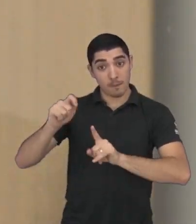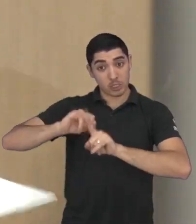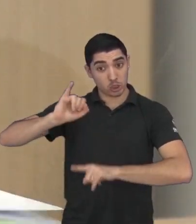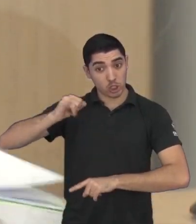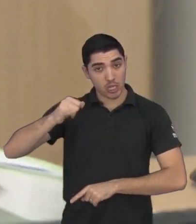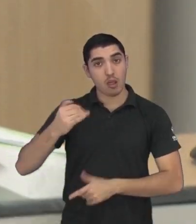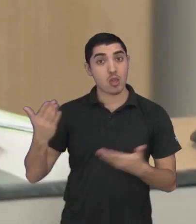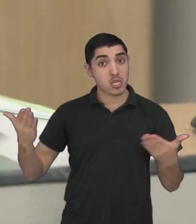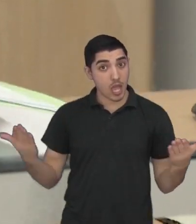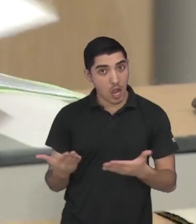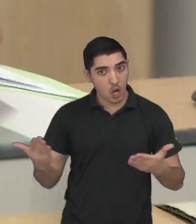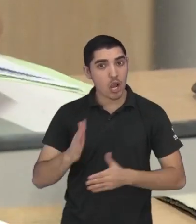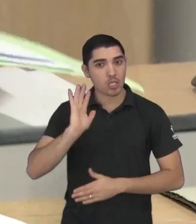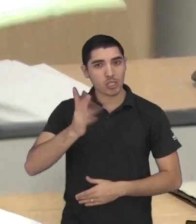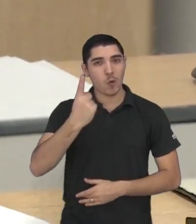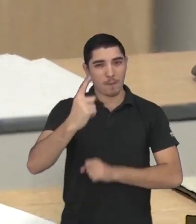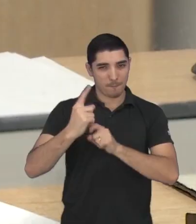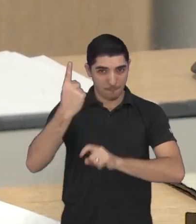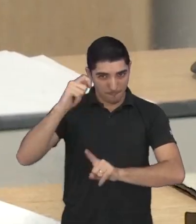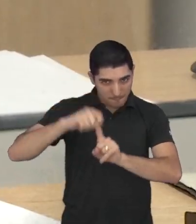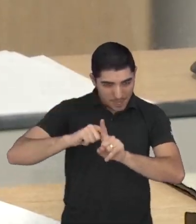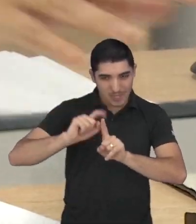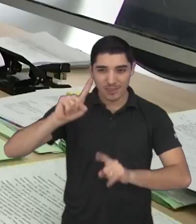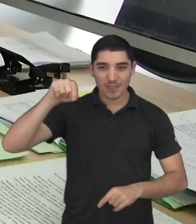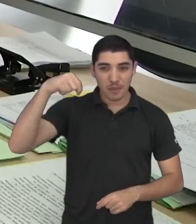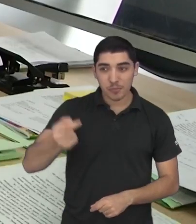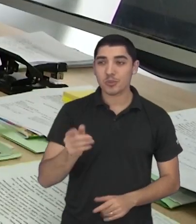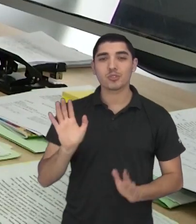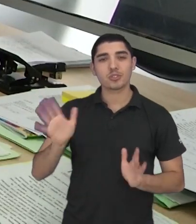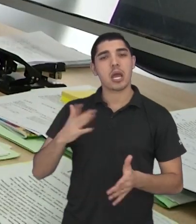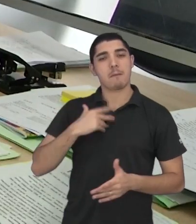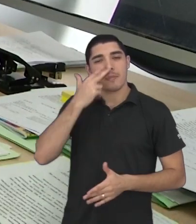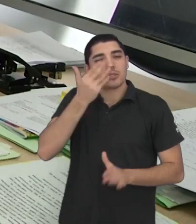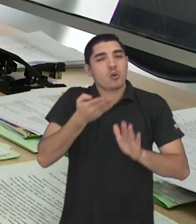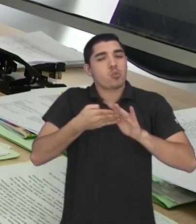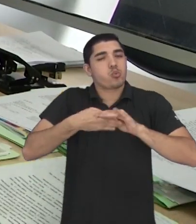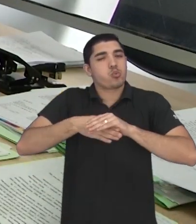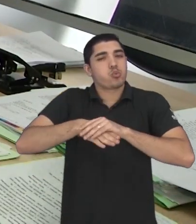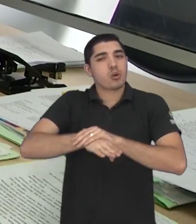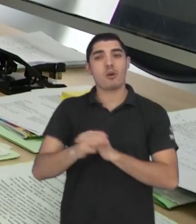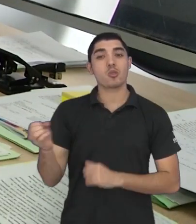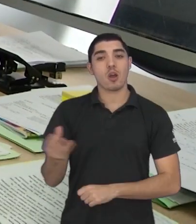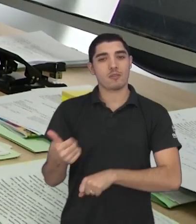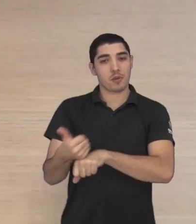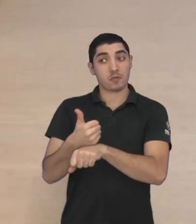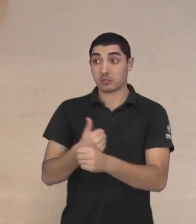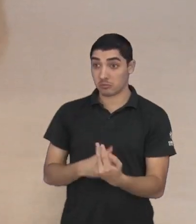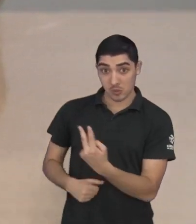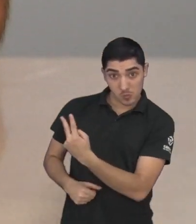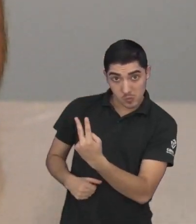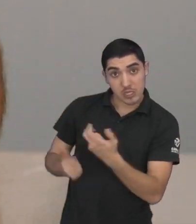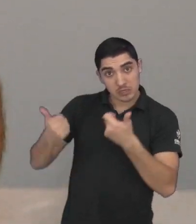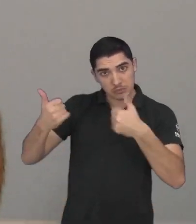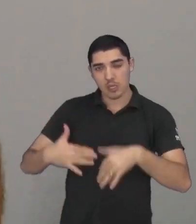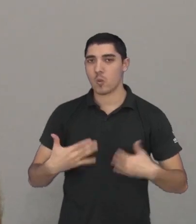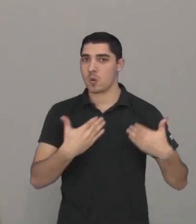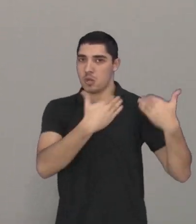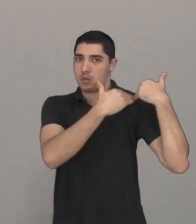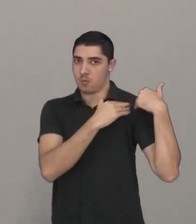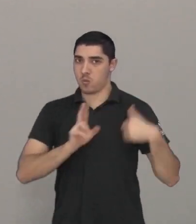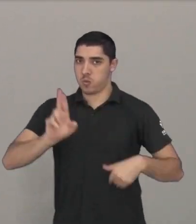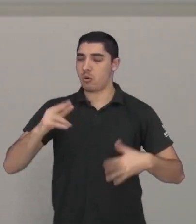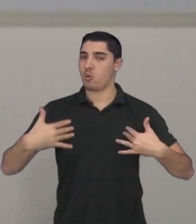de vacinas para a região. O governo federal que ele consiga também aumentar essa distribuição, não só para poucas cidades que